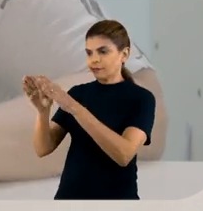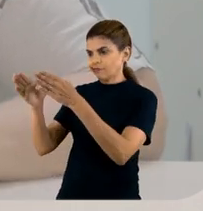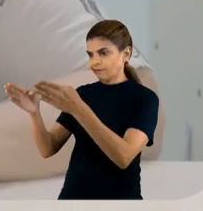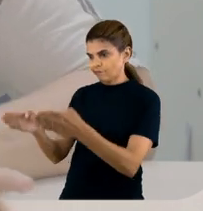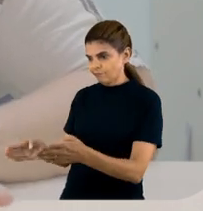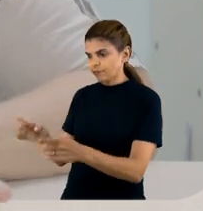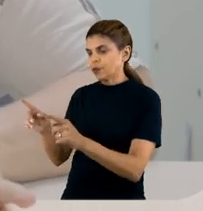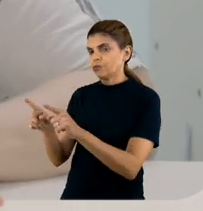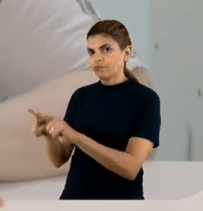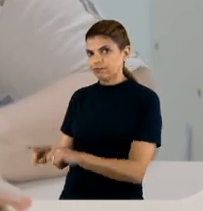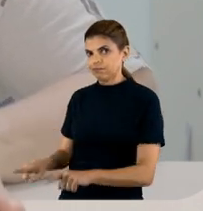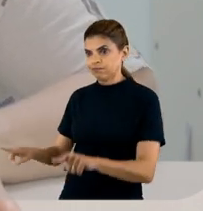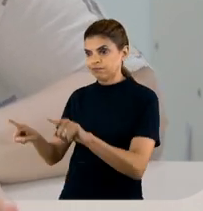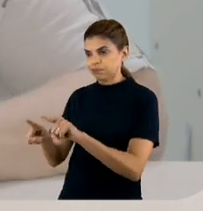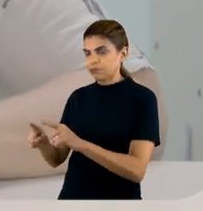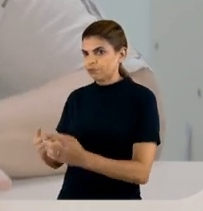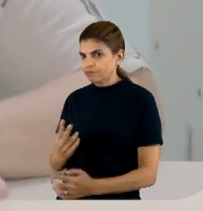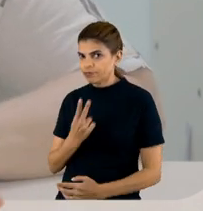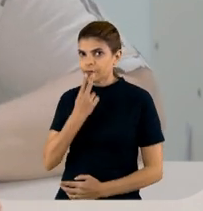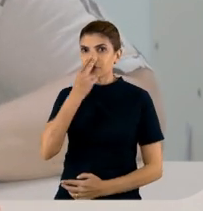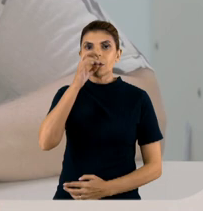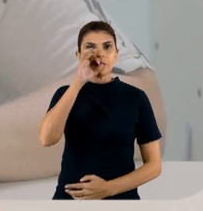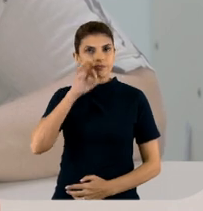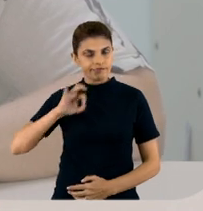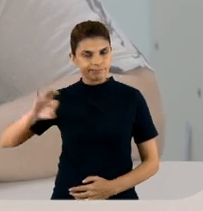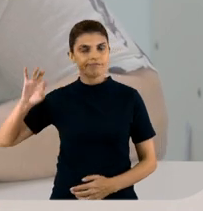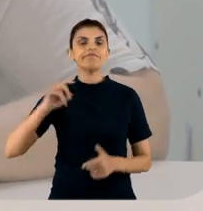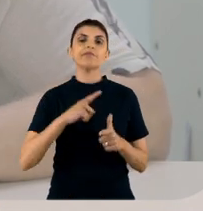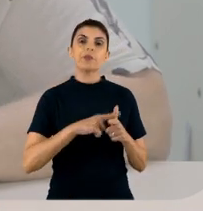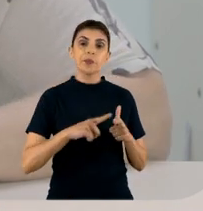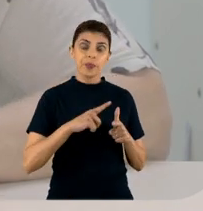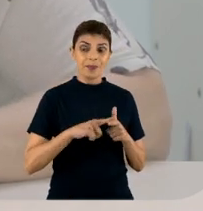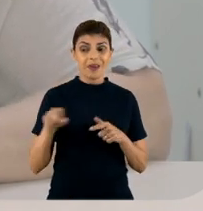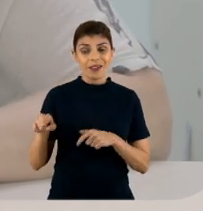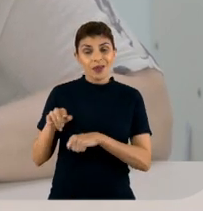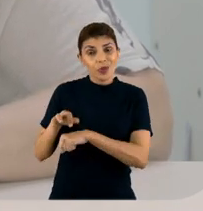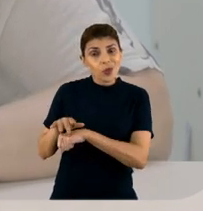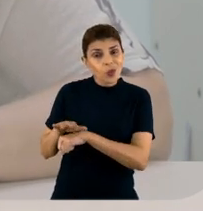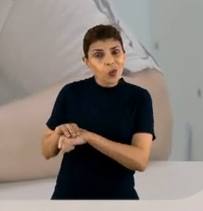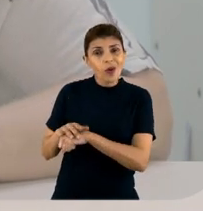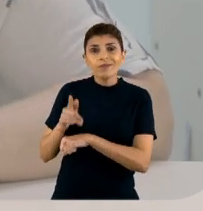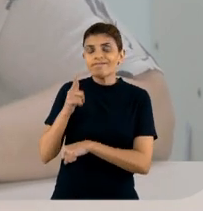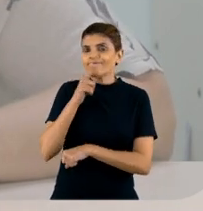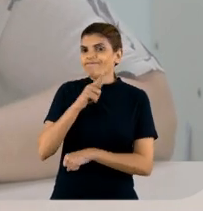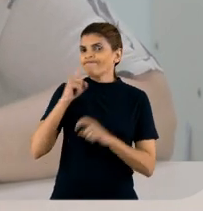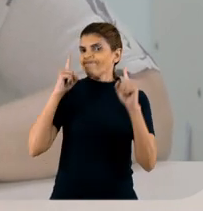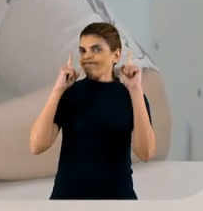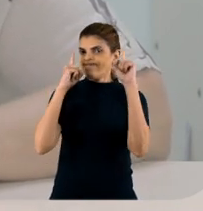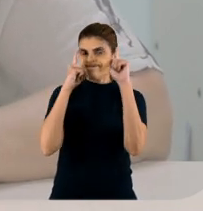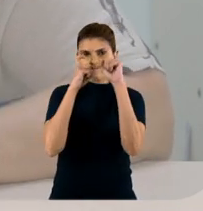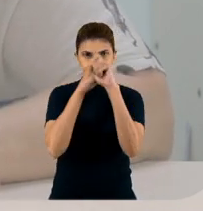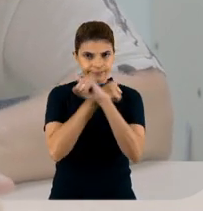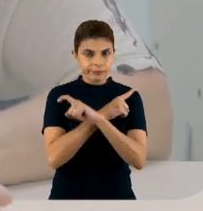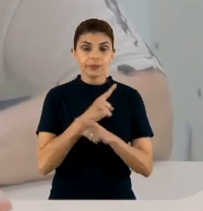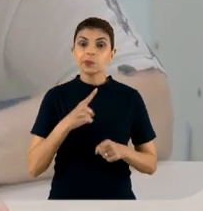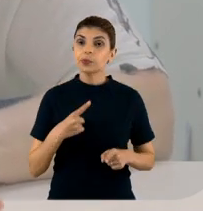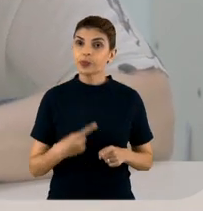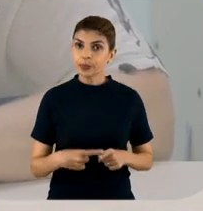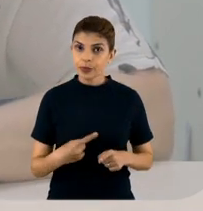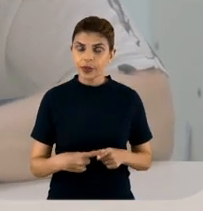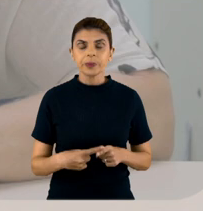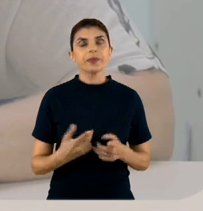ventilação não invasiva no covid tem um outro problema que é a intubação desse doentes muitas vezes é complicada